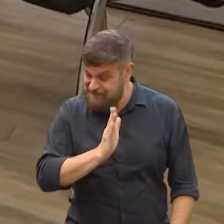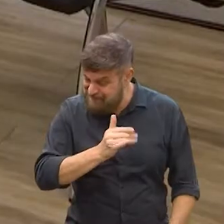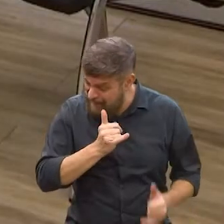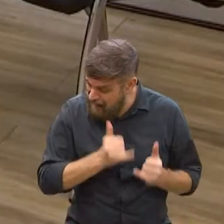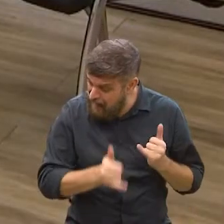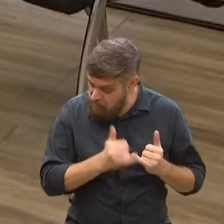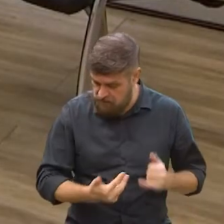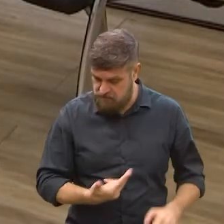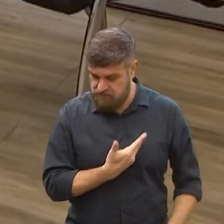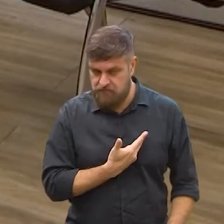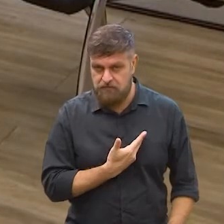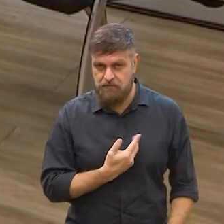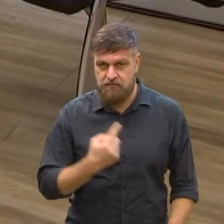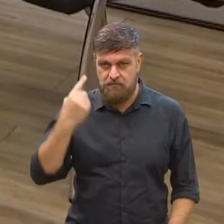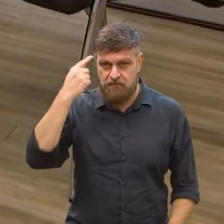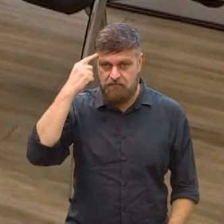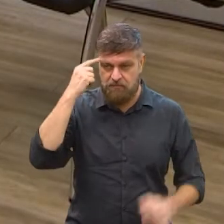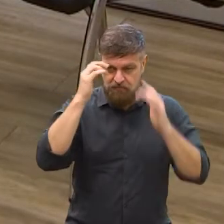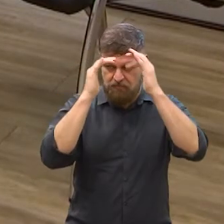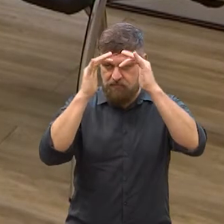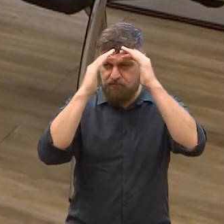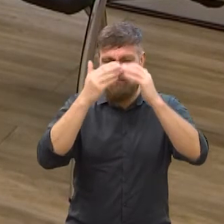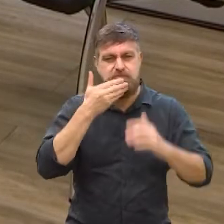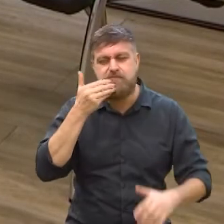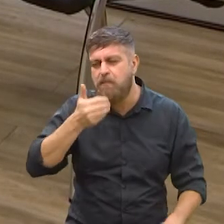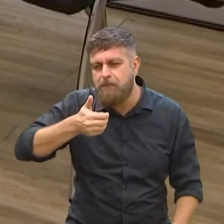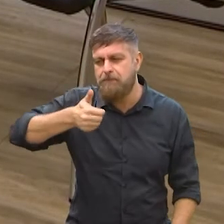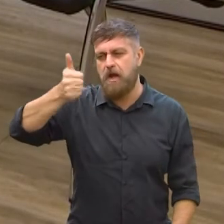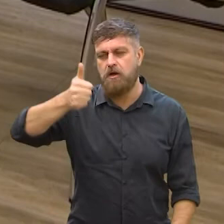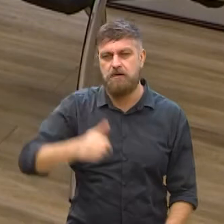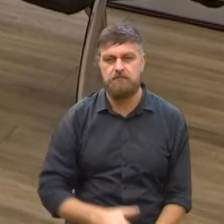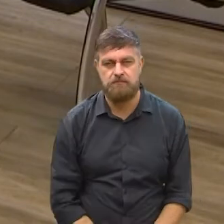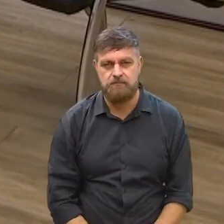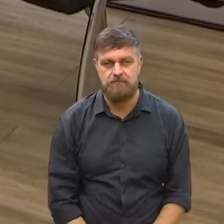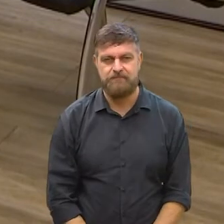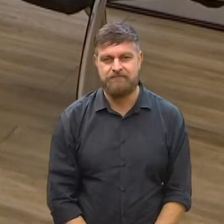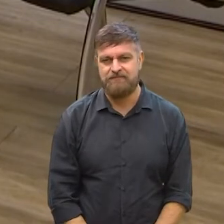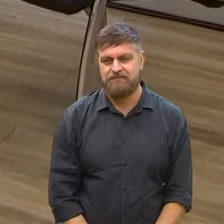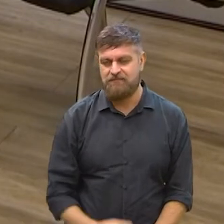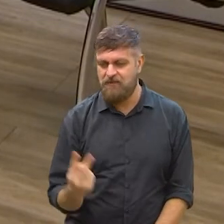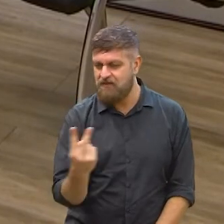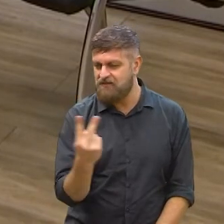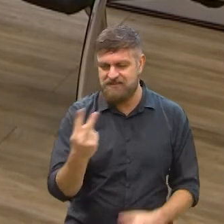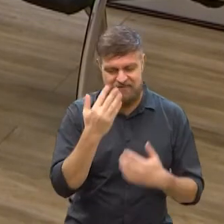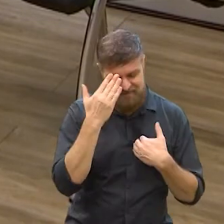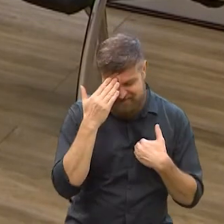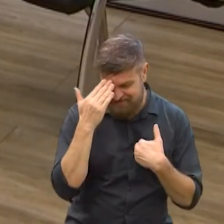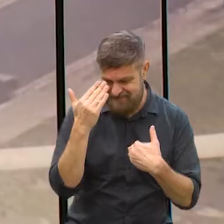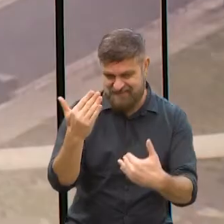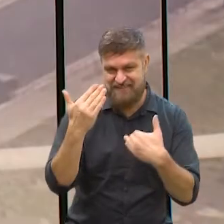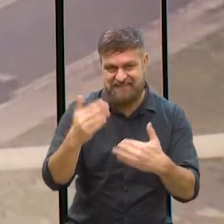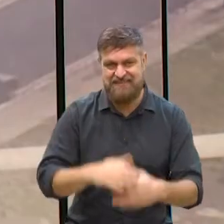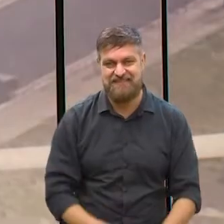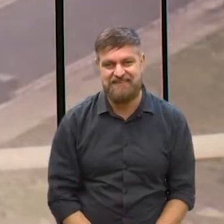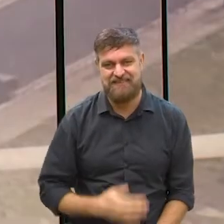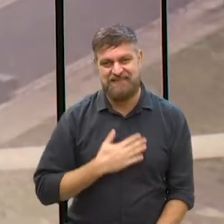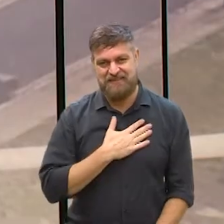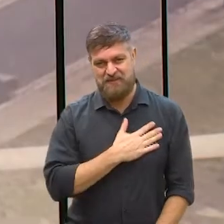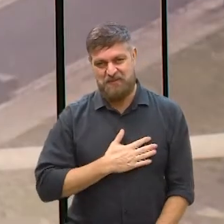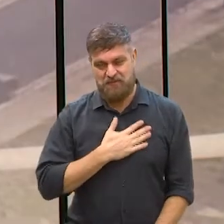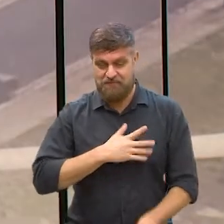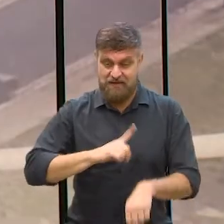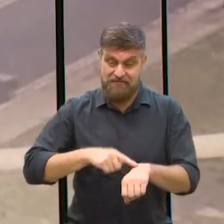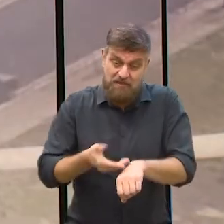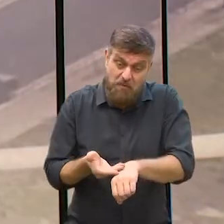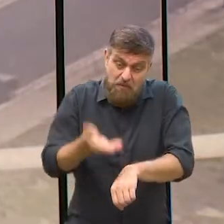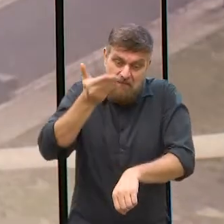A parte psíquica melhora bastante. Meninas, eu quero agradecer a presença de vocês. Vocês são incríveis nós e eu gostaria agradecemos. muito de ter tido mais